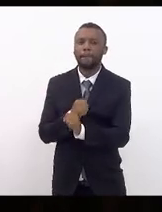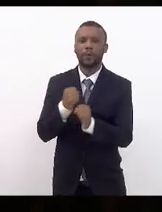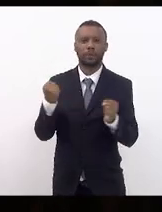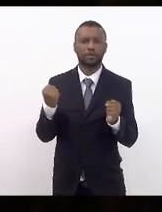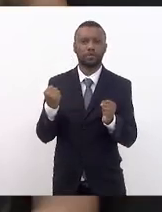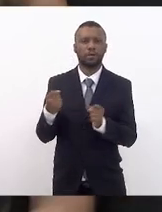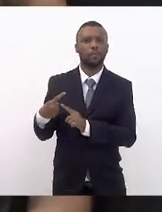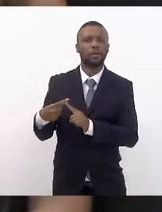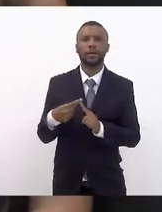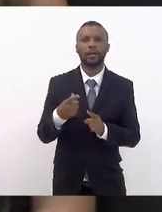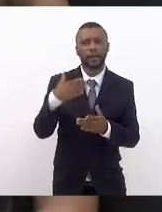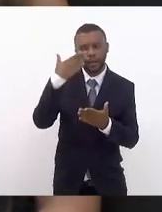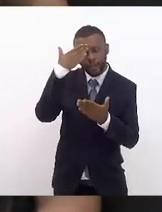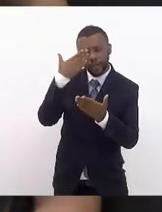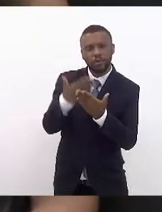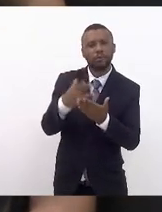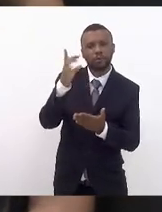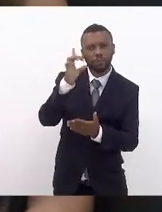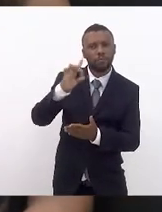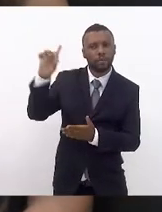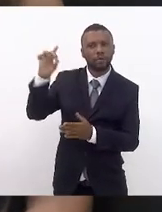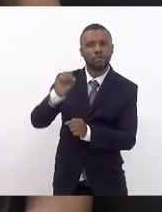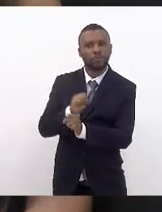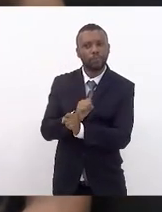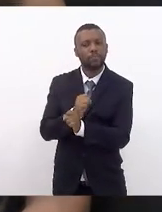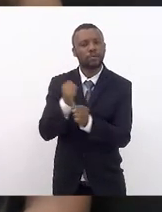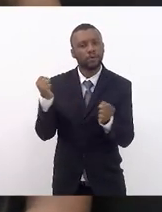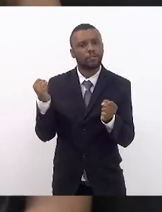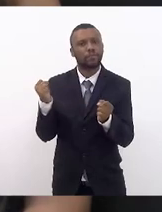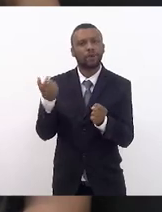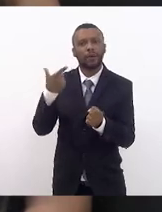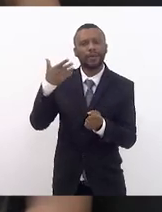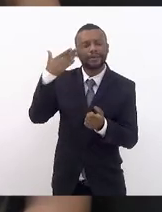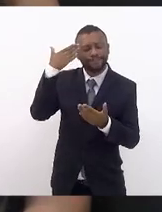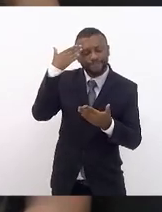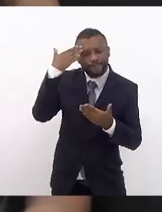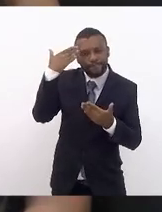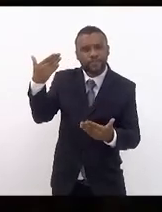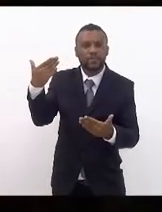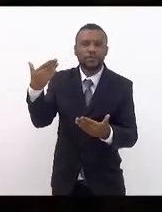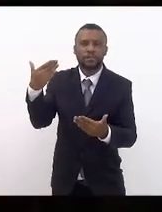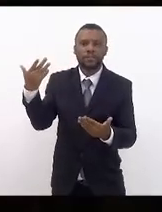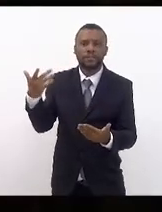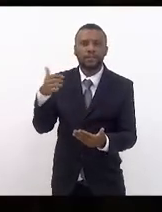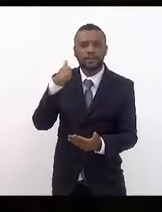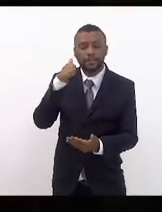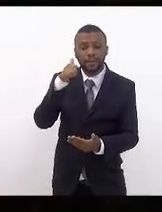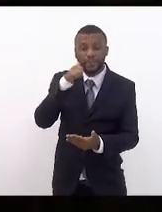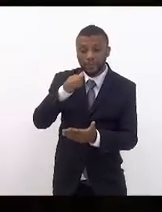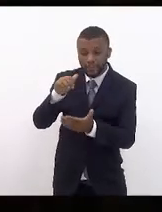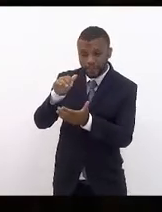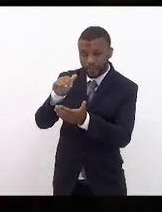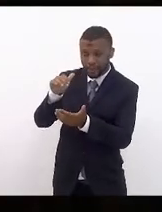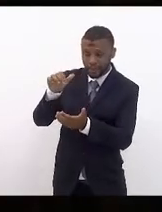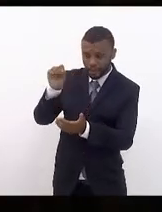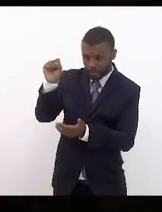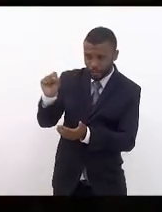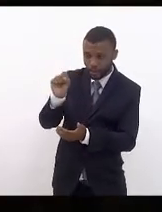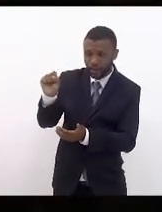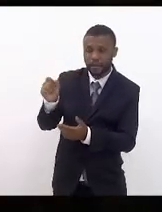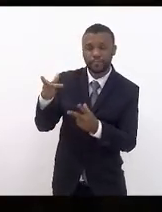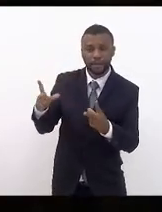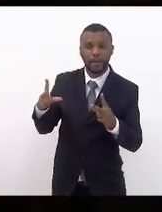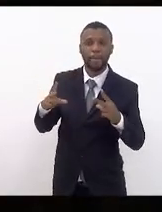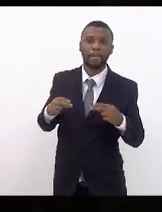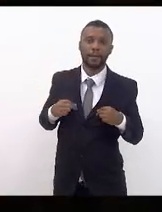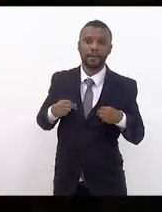Porque acredita no Deus do impossível. A nossa maior gratidão. Minha sogra, a senhora também merecia